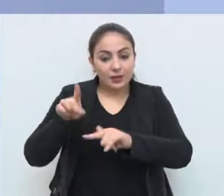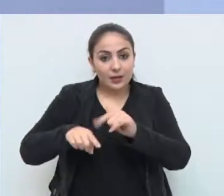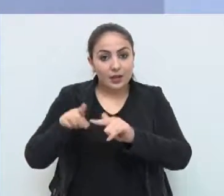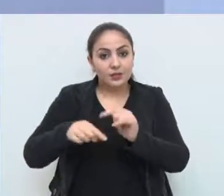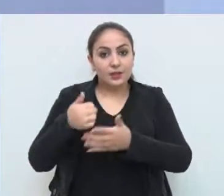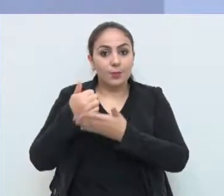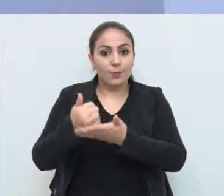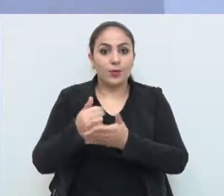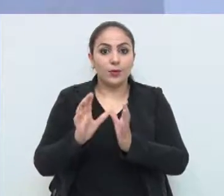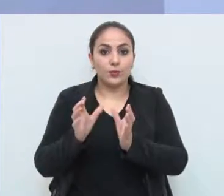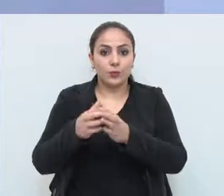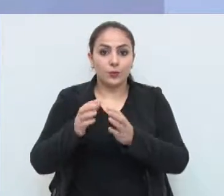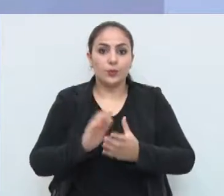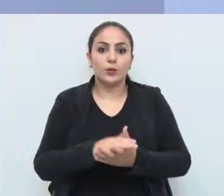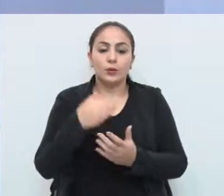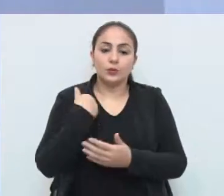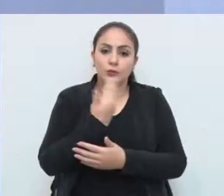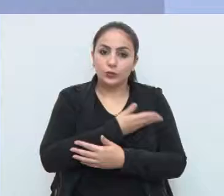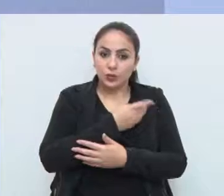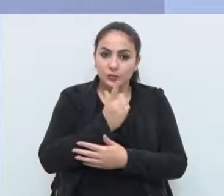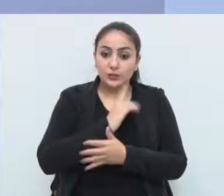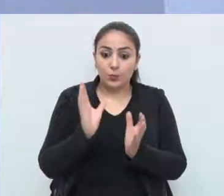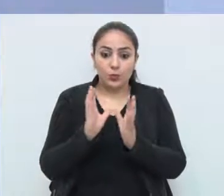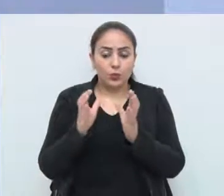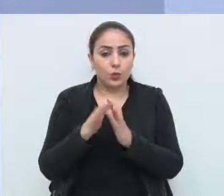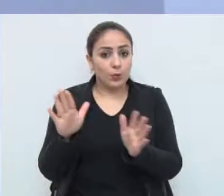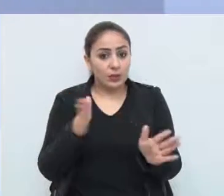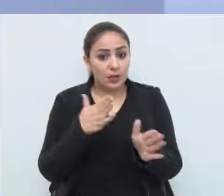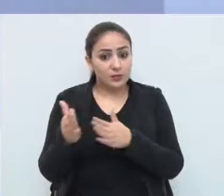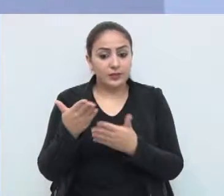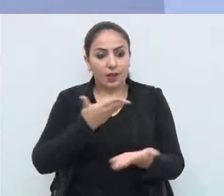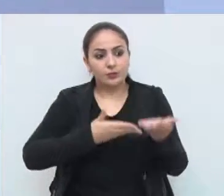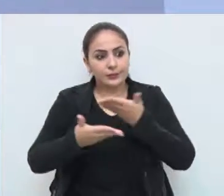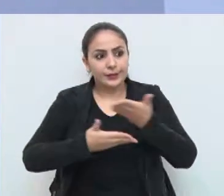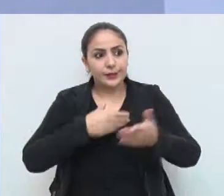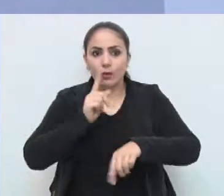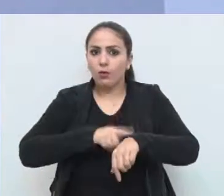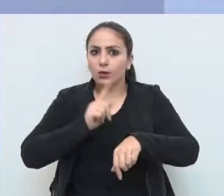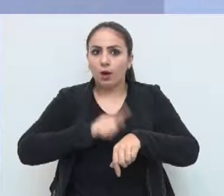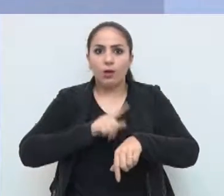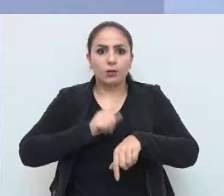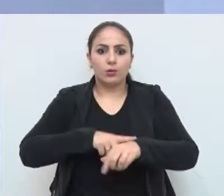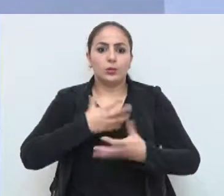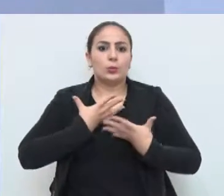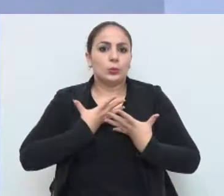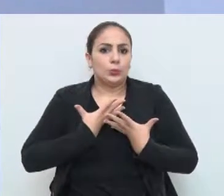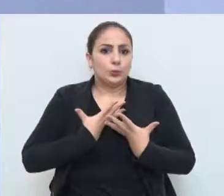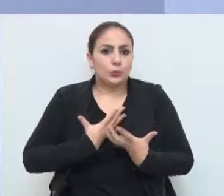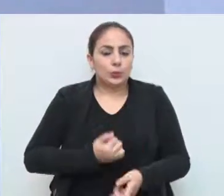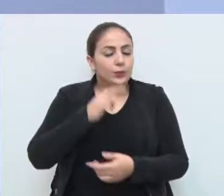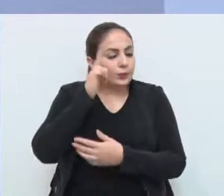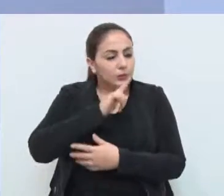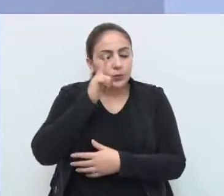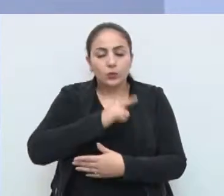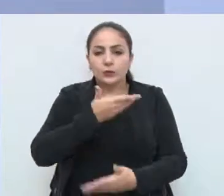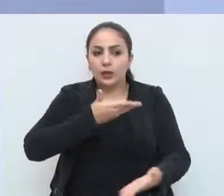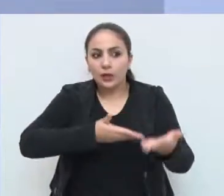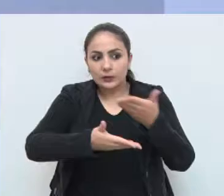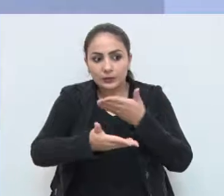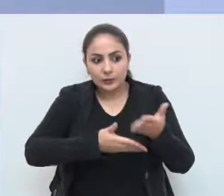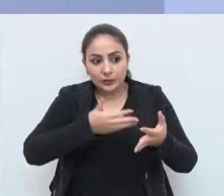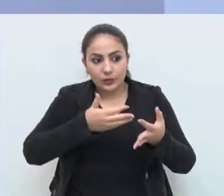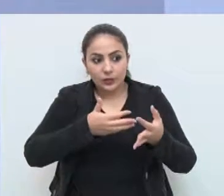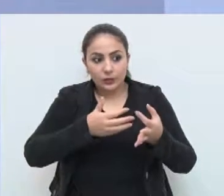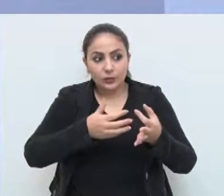que suportam a equipe. Nós temos uma equipe que acaba cumprindo muitas vezes turnos exaustivos, não tem condição de dar um